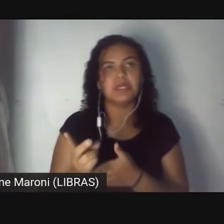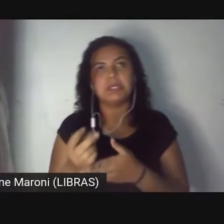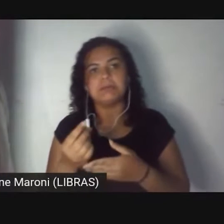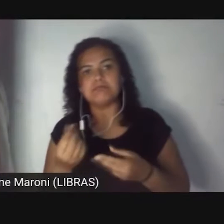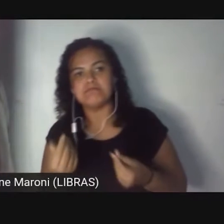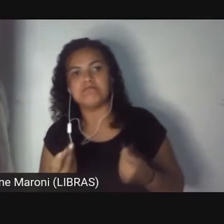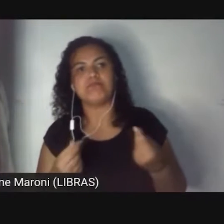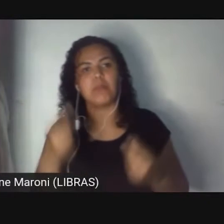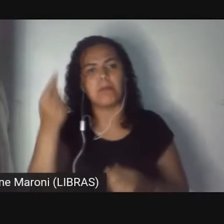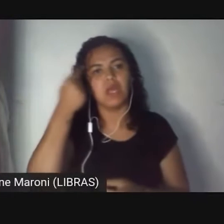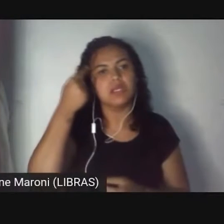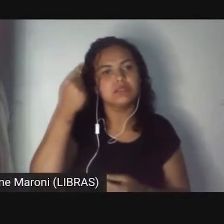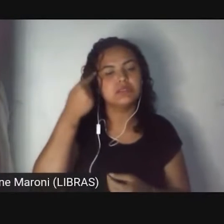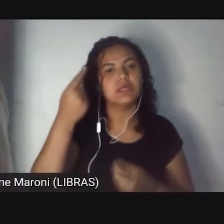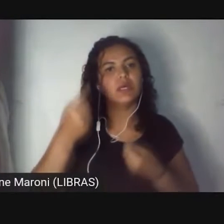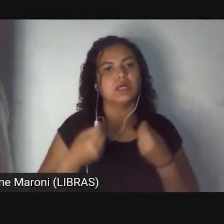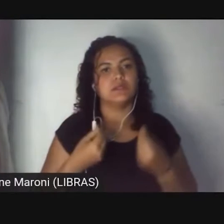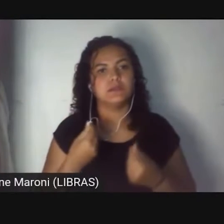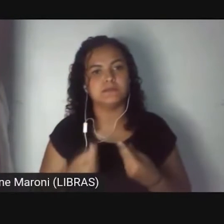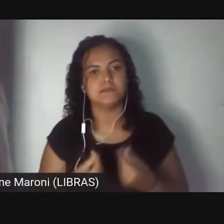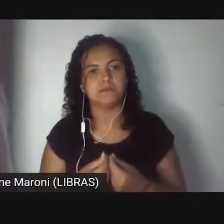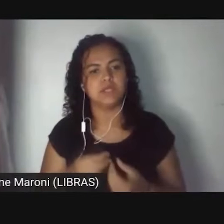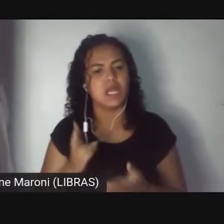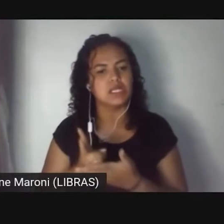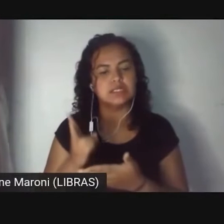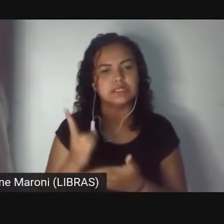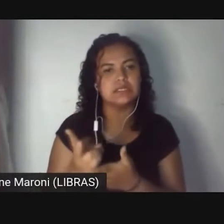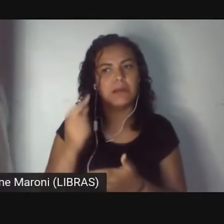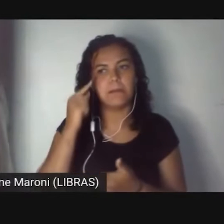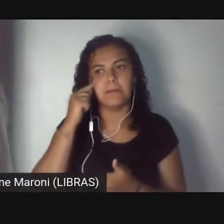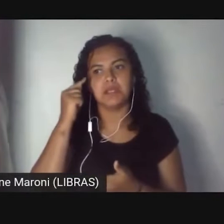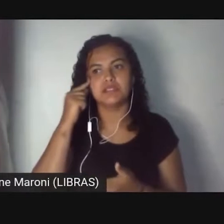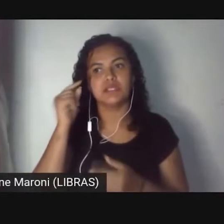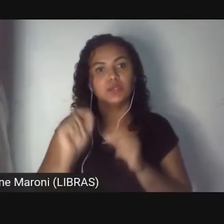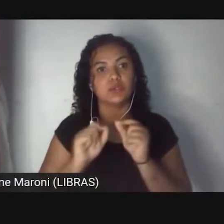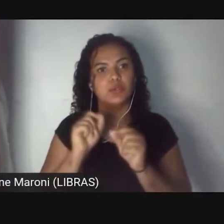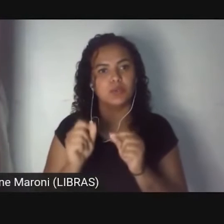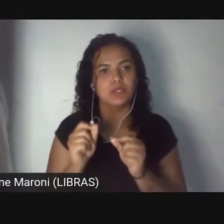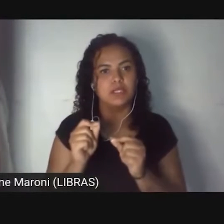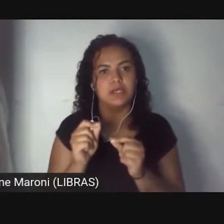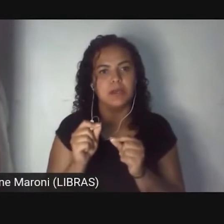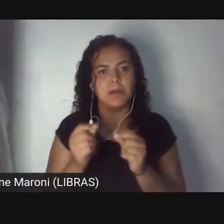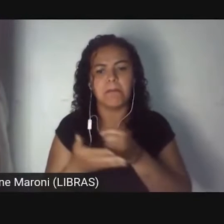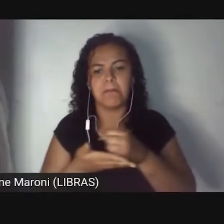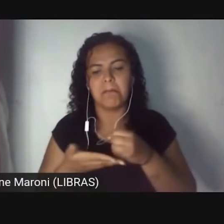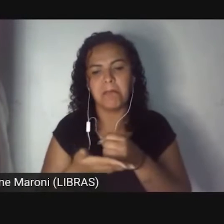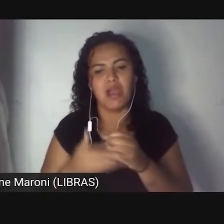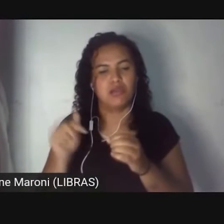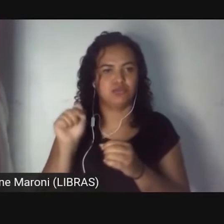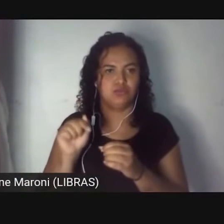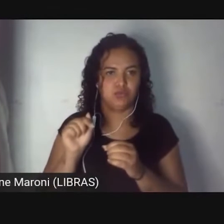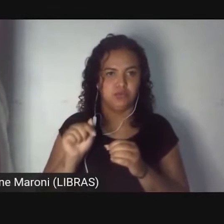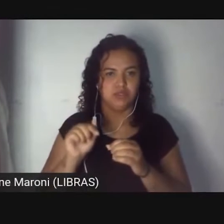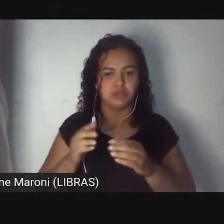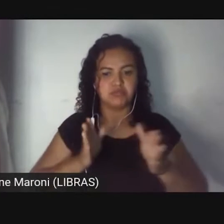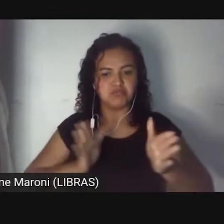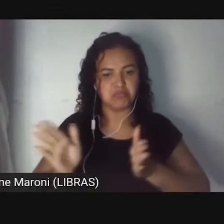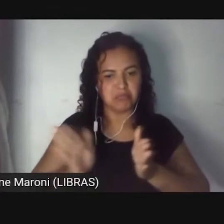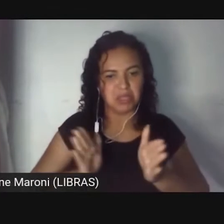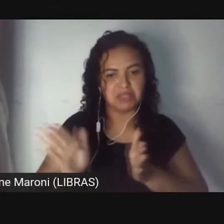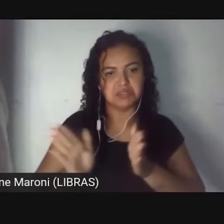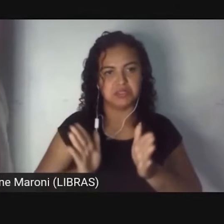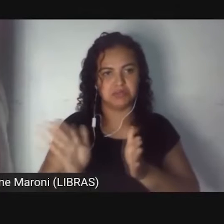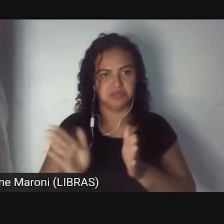beiradas, pensando em sempre por pensando superficialmente sobre